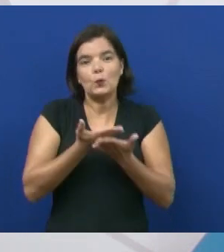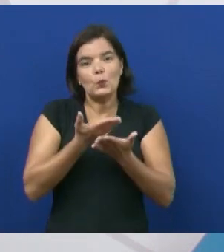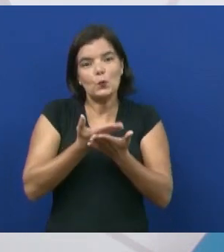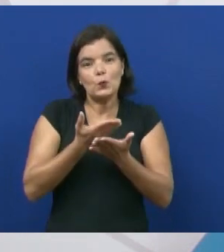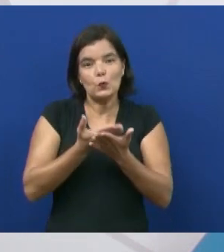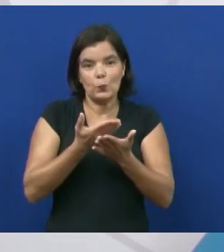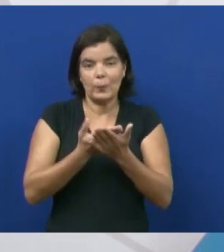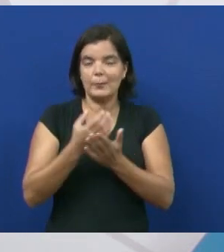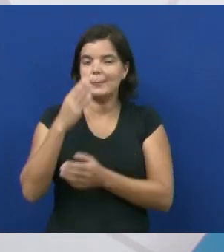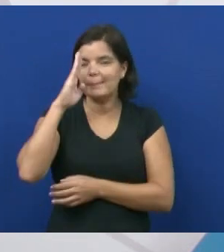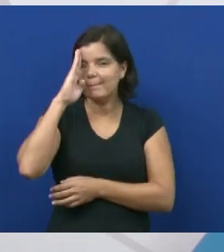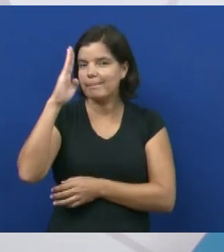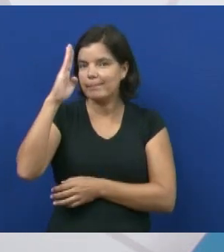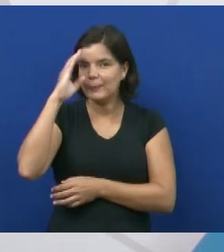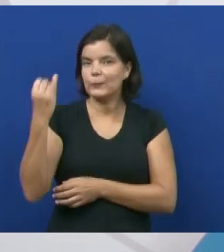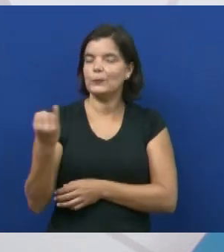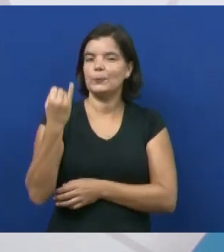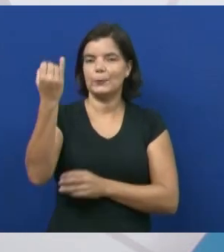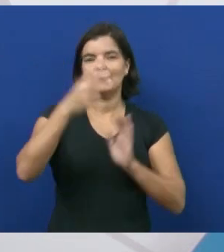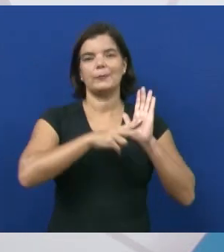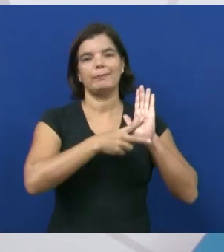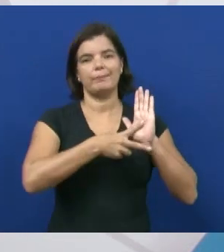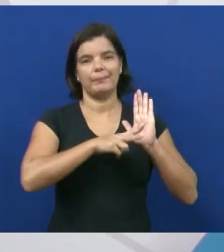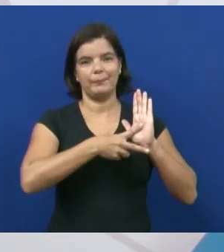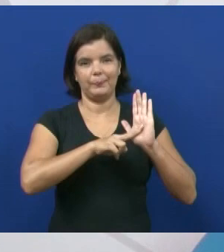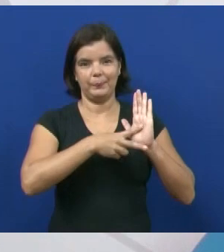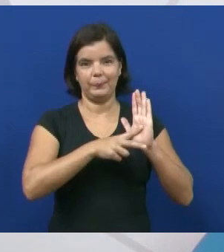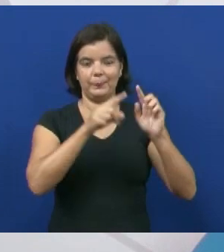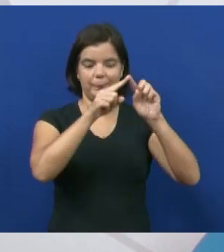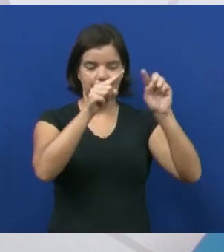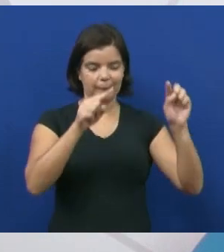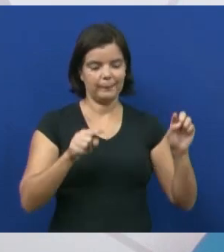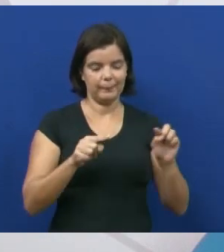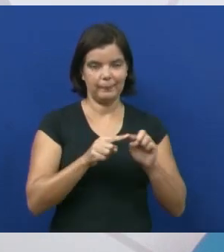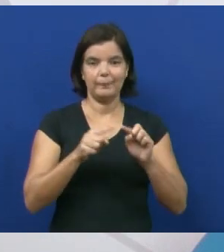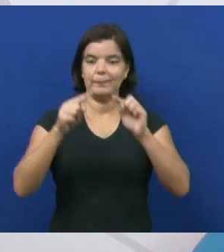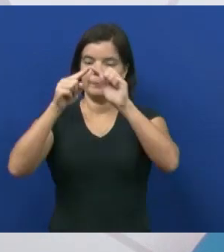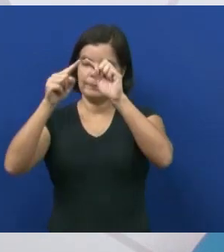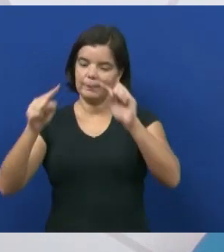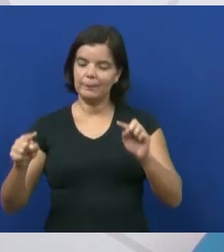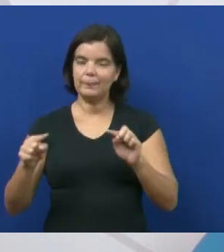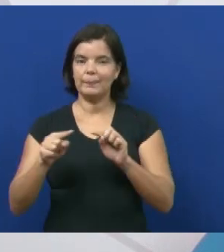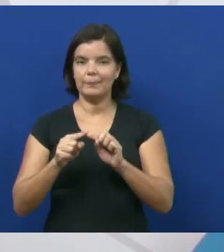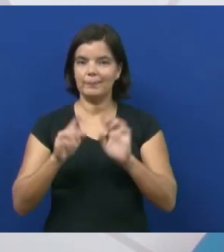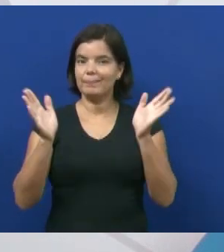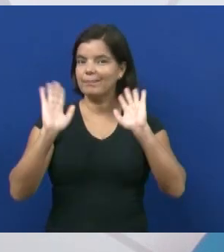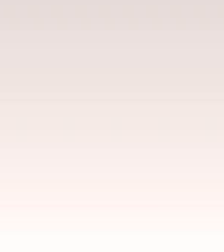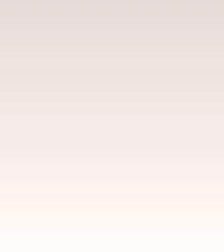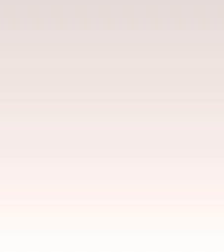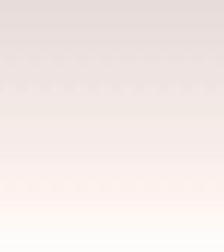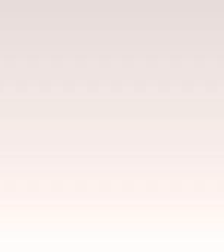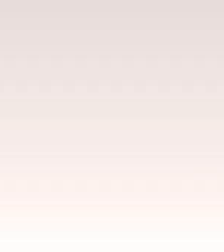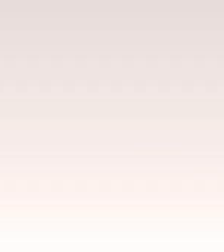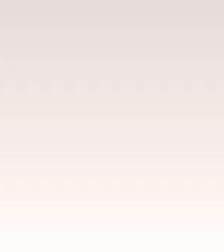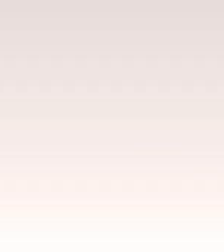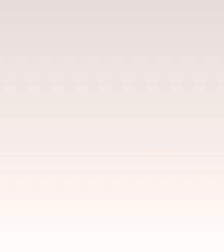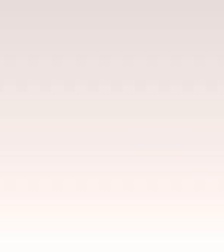estudamos as principais partes dos polígonos, que é em relação a quadriláteros e triângulos. E até a próxima, pessoal.